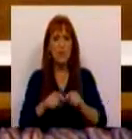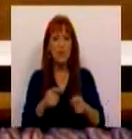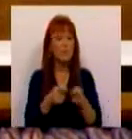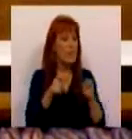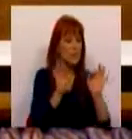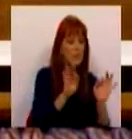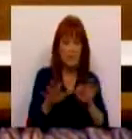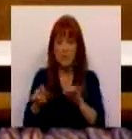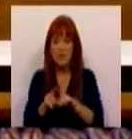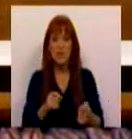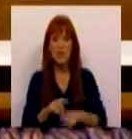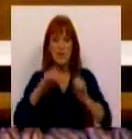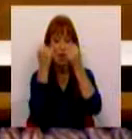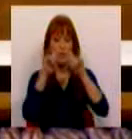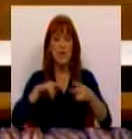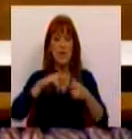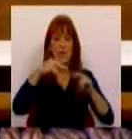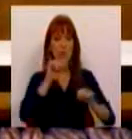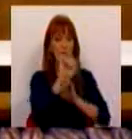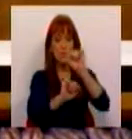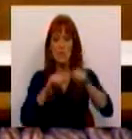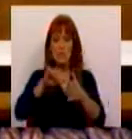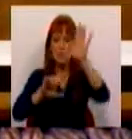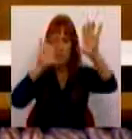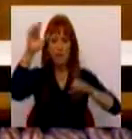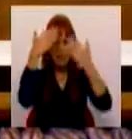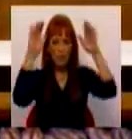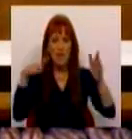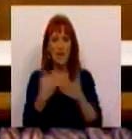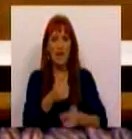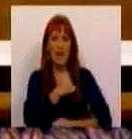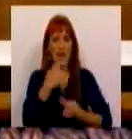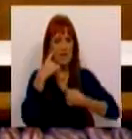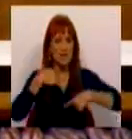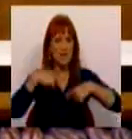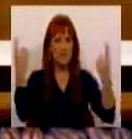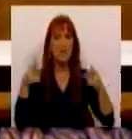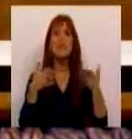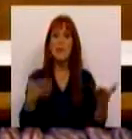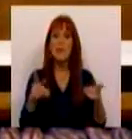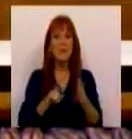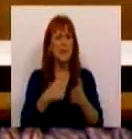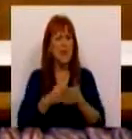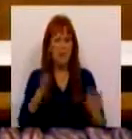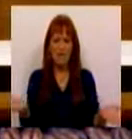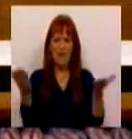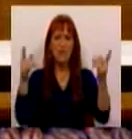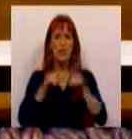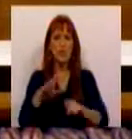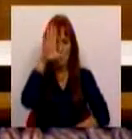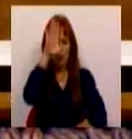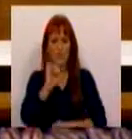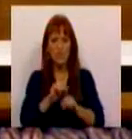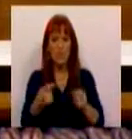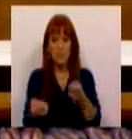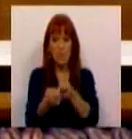subsidiariedade, da autonomia das autarquias locais e da descentralização democrática da administração pública. Será assim potenciada a governação